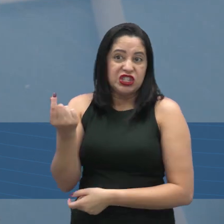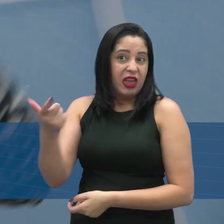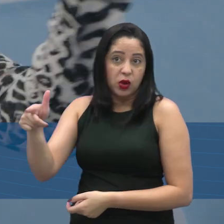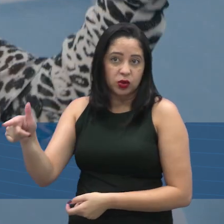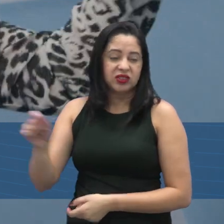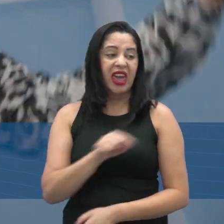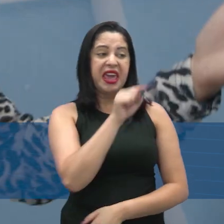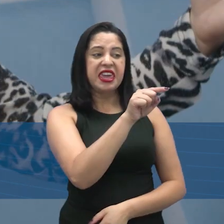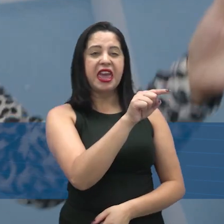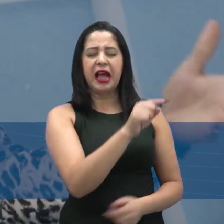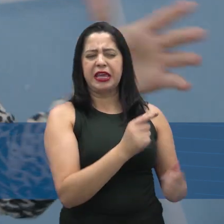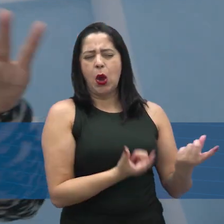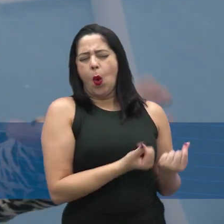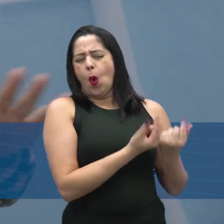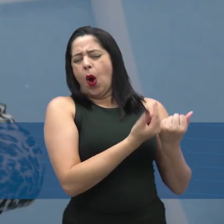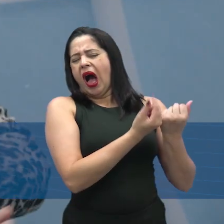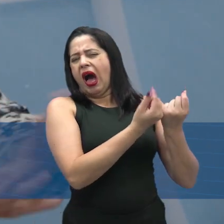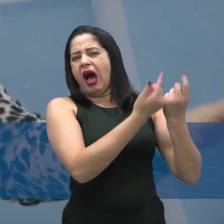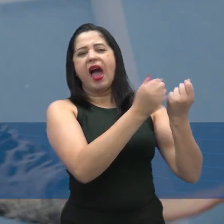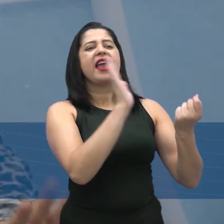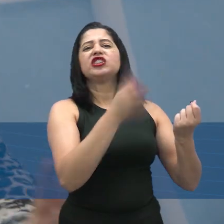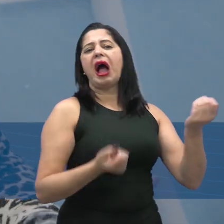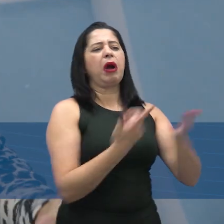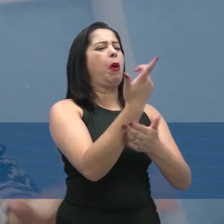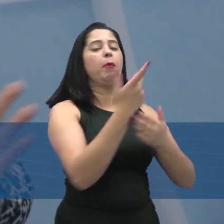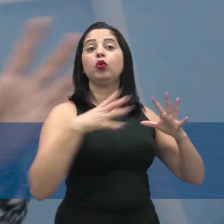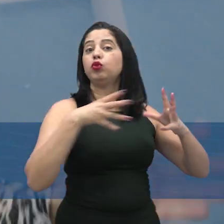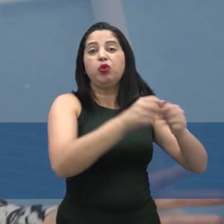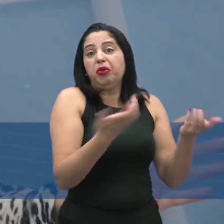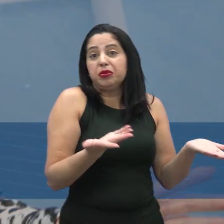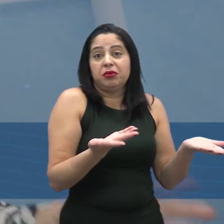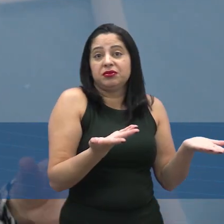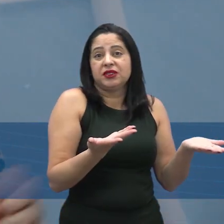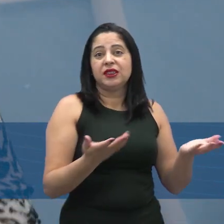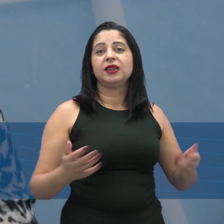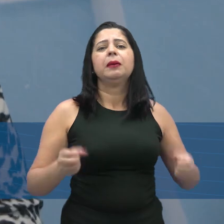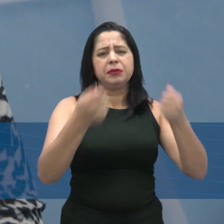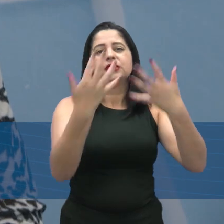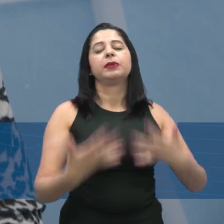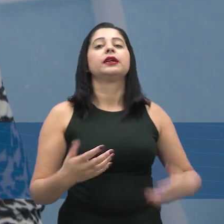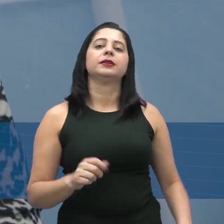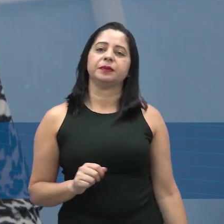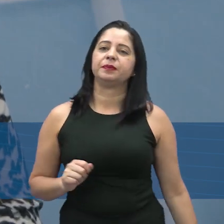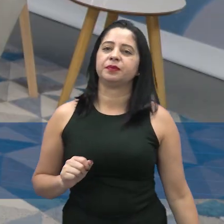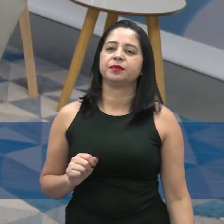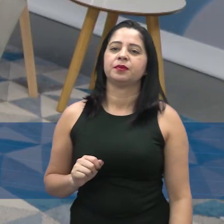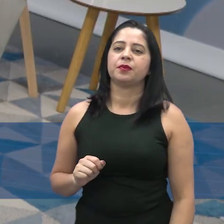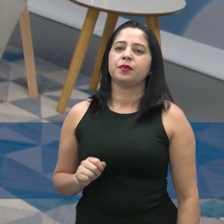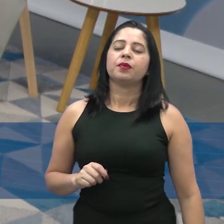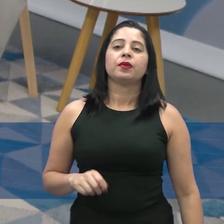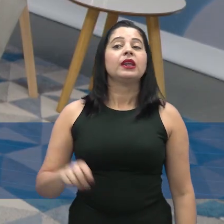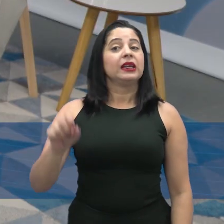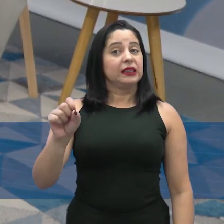isso, e os super ricos entende-se que eles já têm tudo, então não entram nesse estudo. Explica pra gente. Então, Dani,